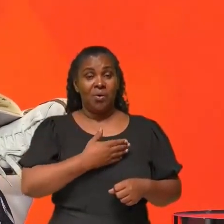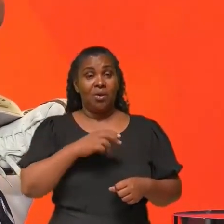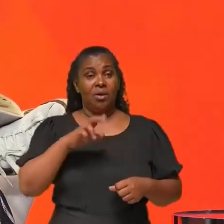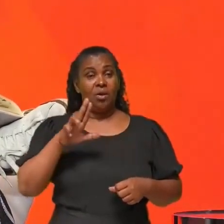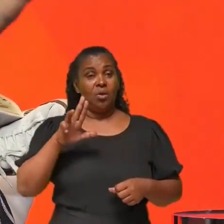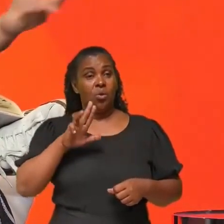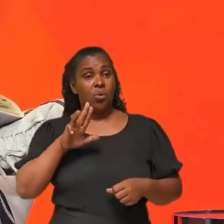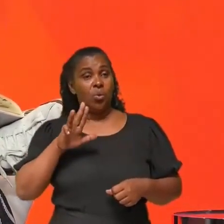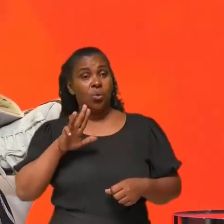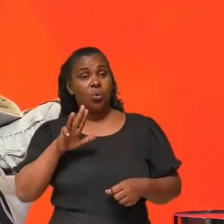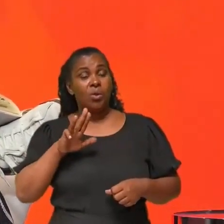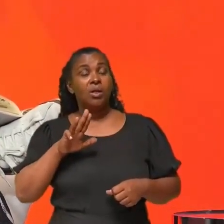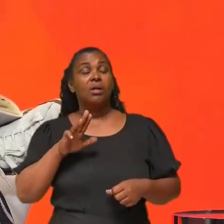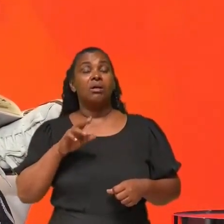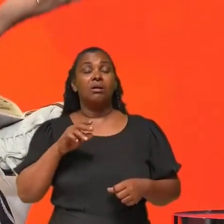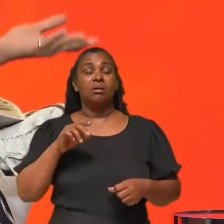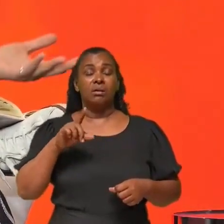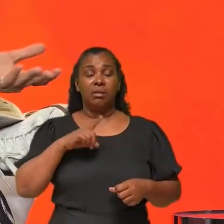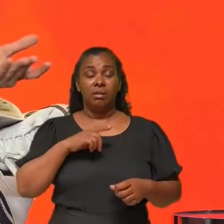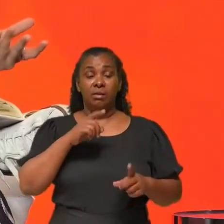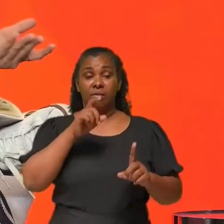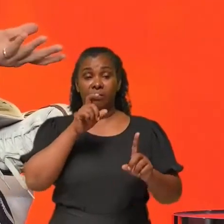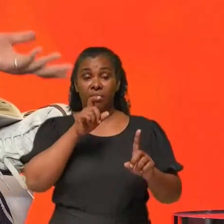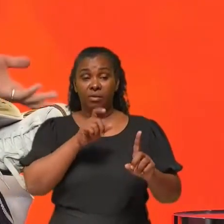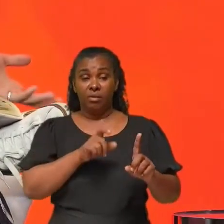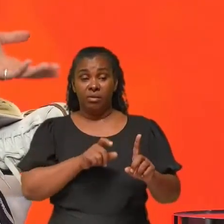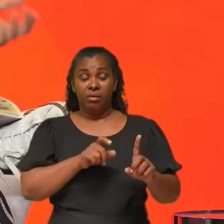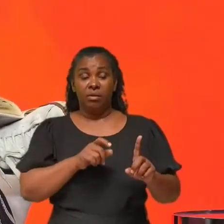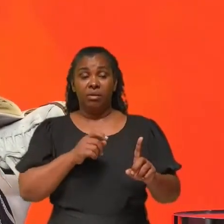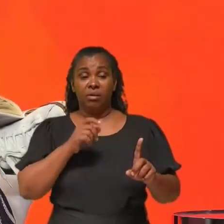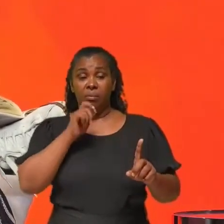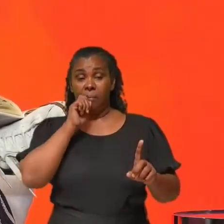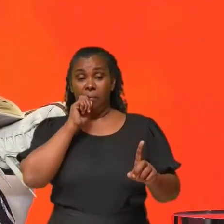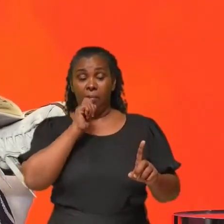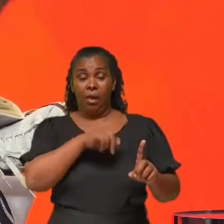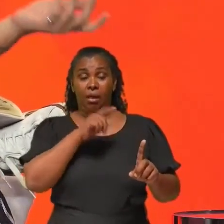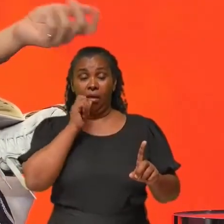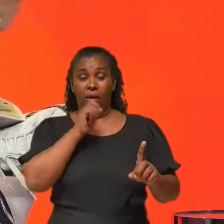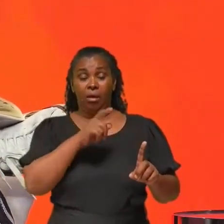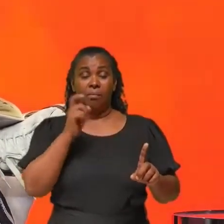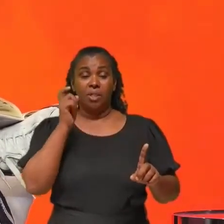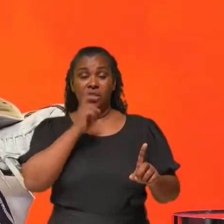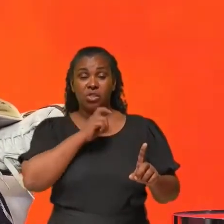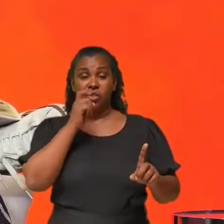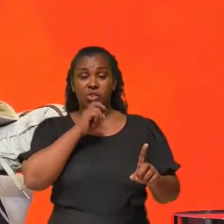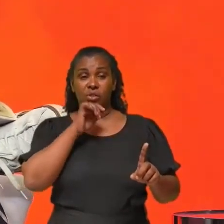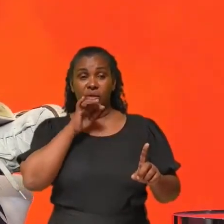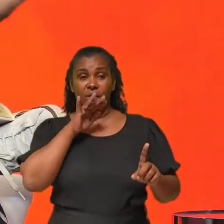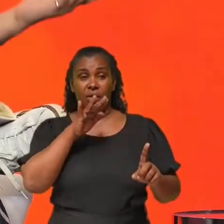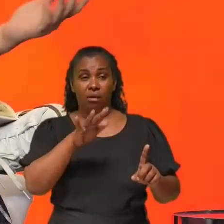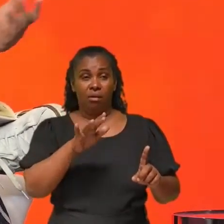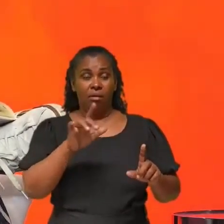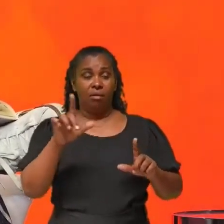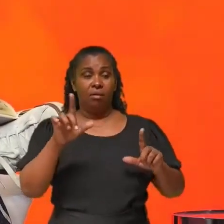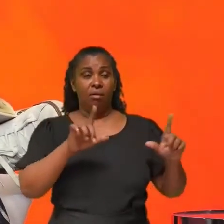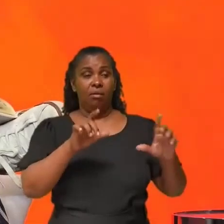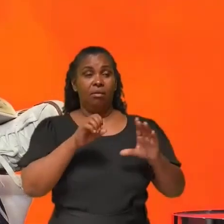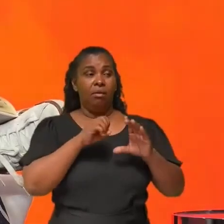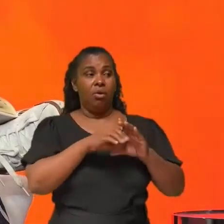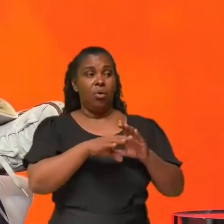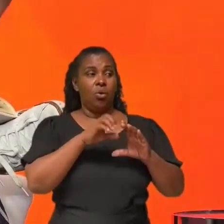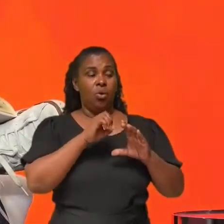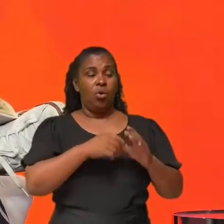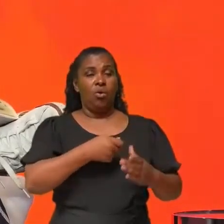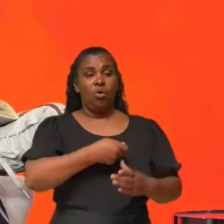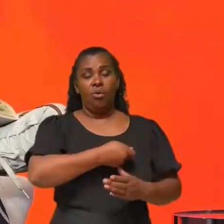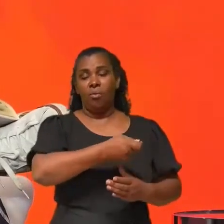teve na TV Globo mentiras sendo veiculadas, teve panfletos apócrifos sendo distribuídos em porta